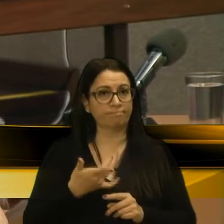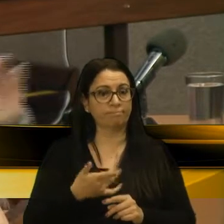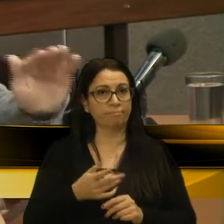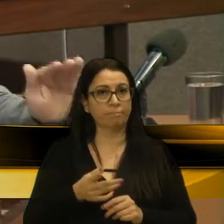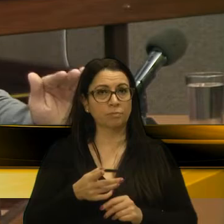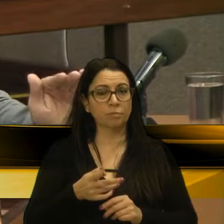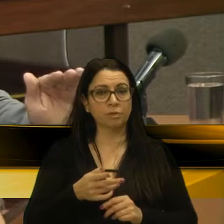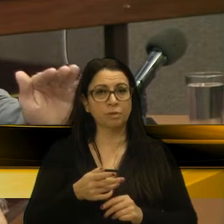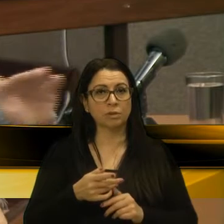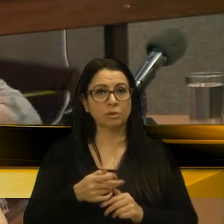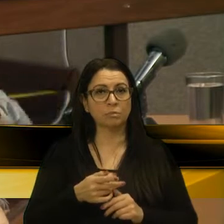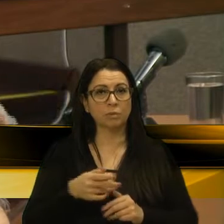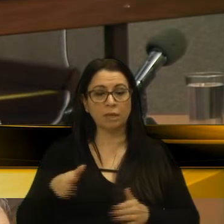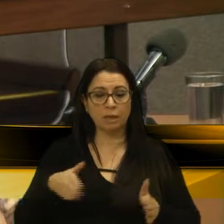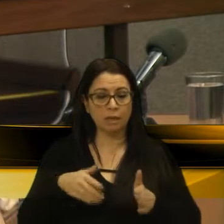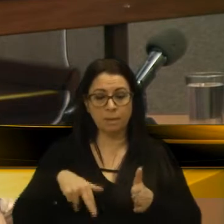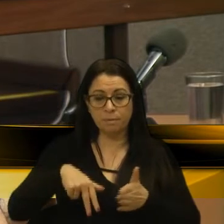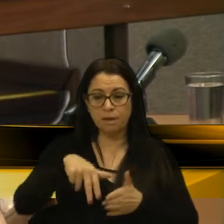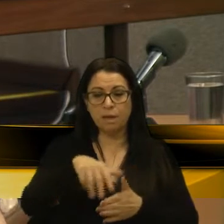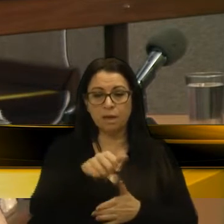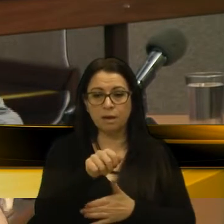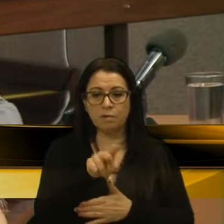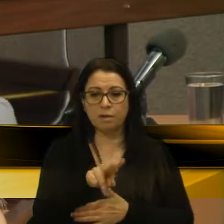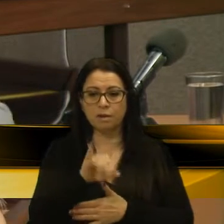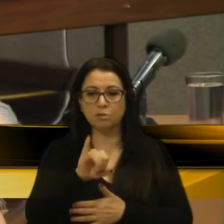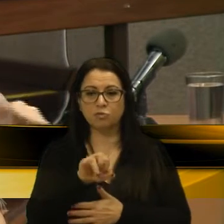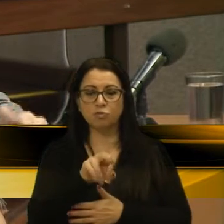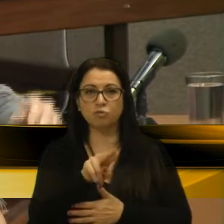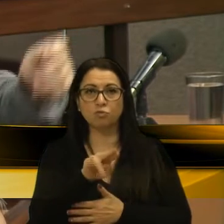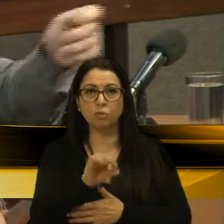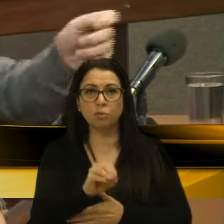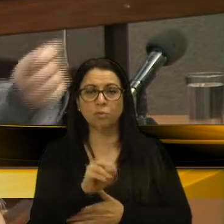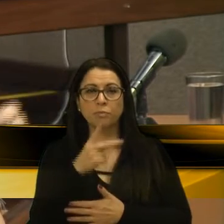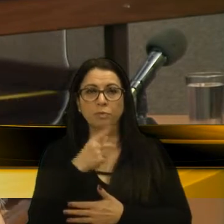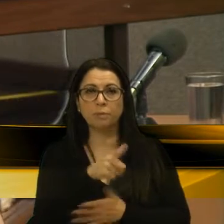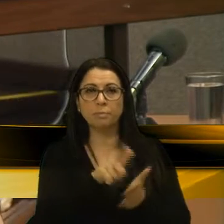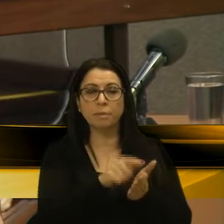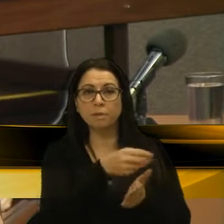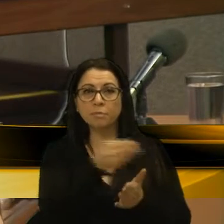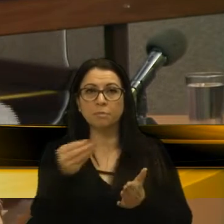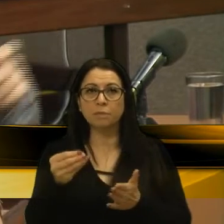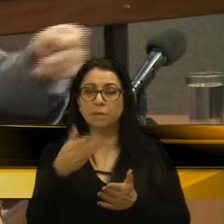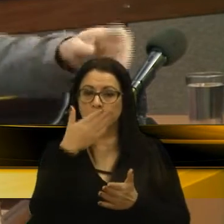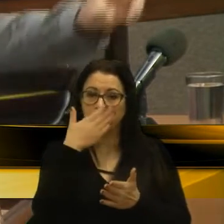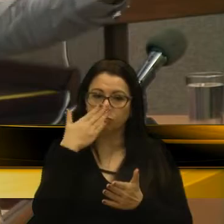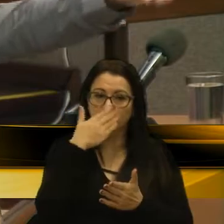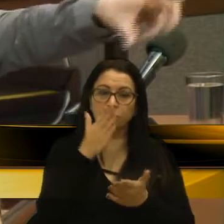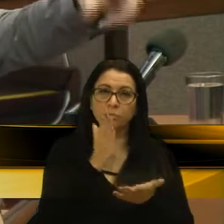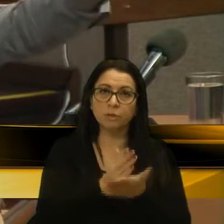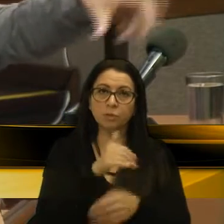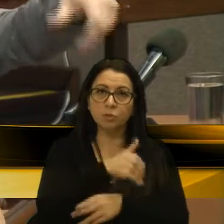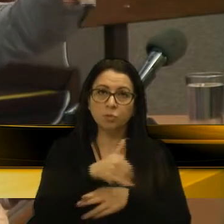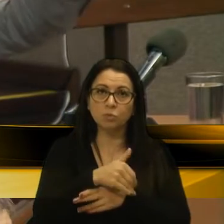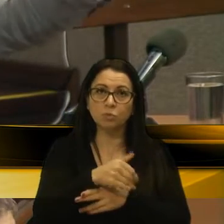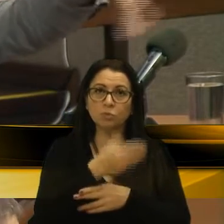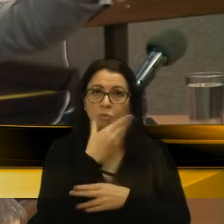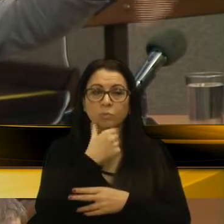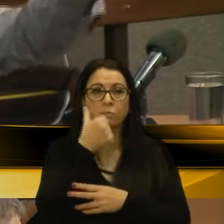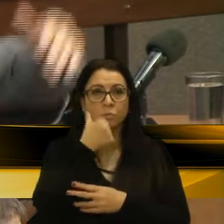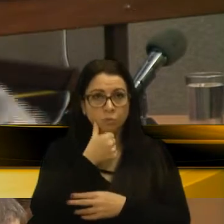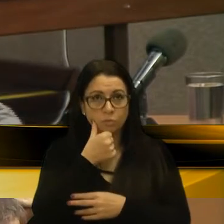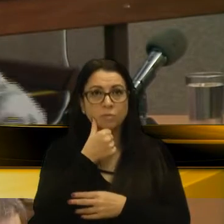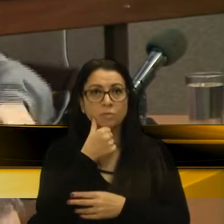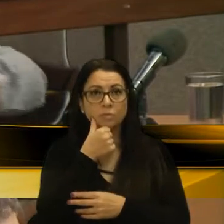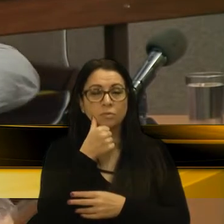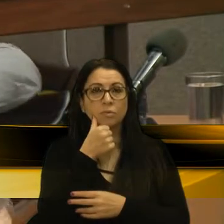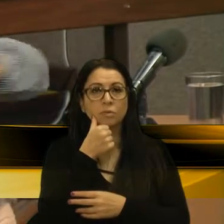caminhar só pela Júlia de Castilhos, não precisa de outras ruas, é pessoas te atacando, entregando papel de prostitutas no meio da rua, papelzinho para os homens,